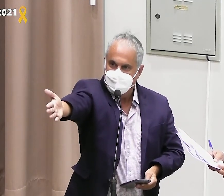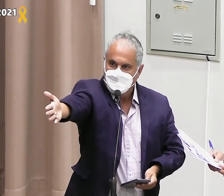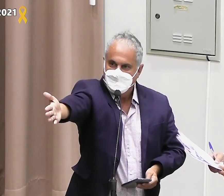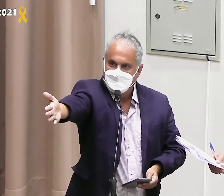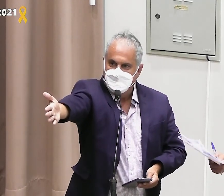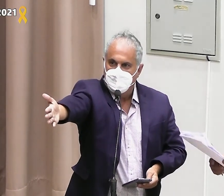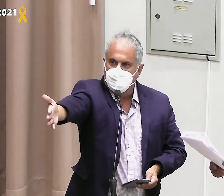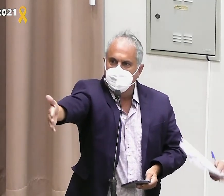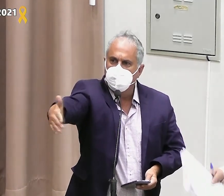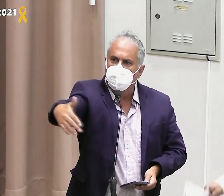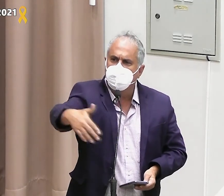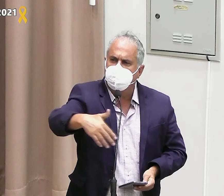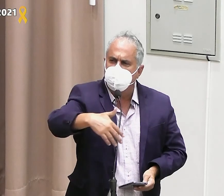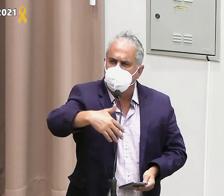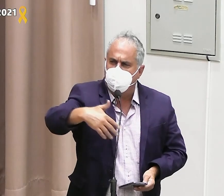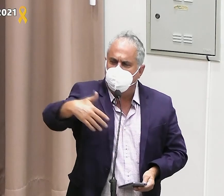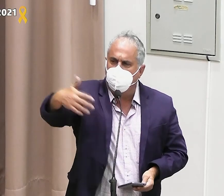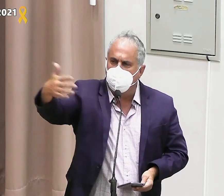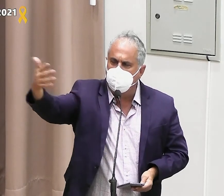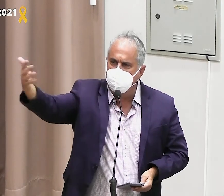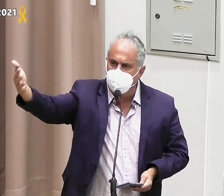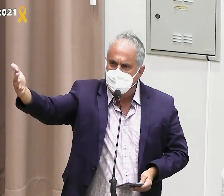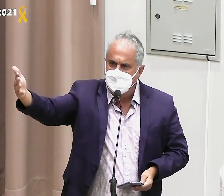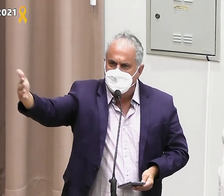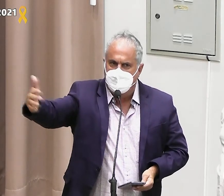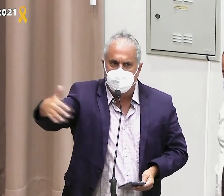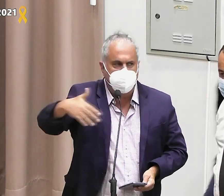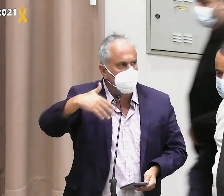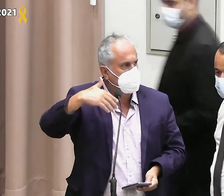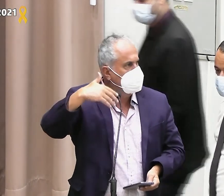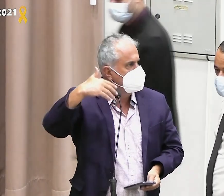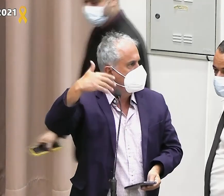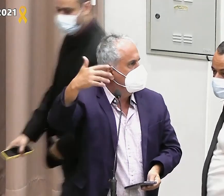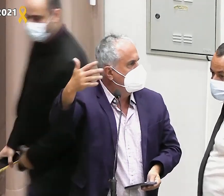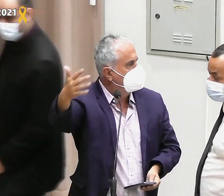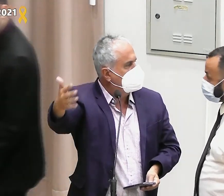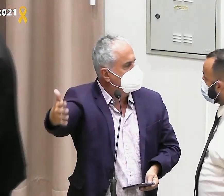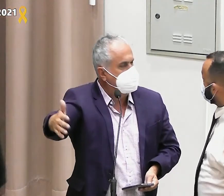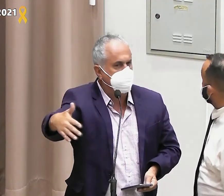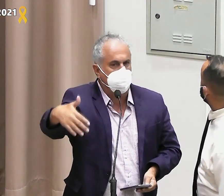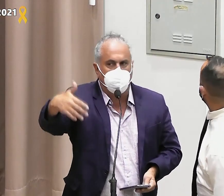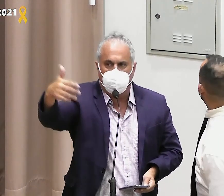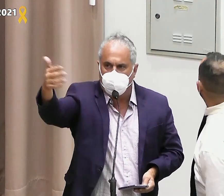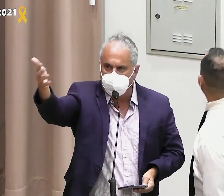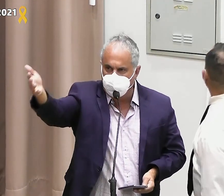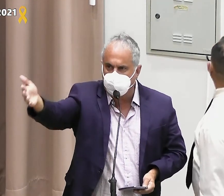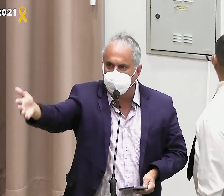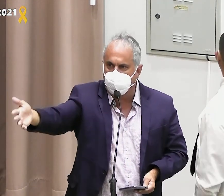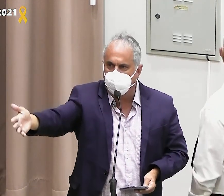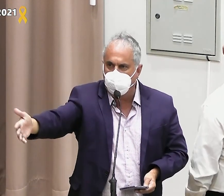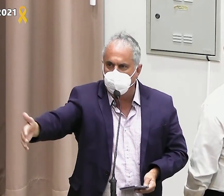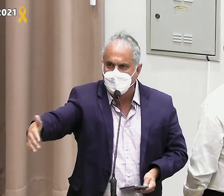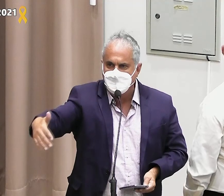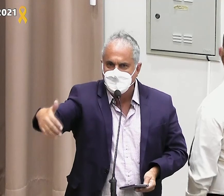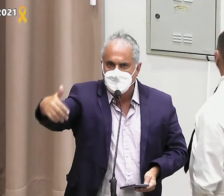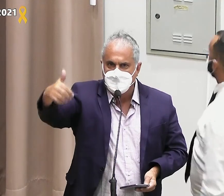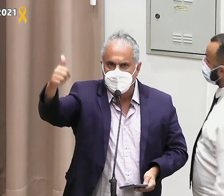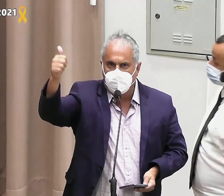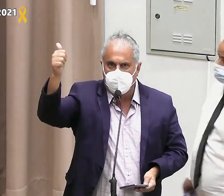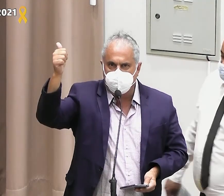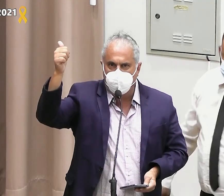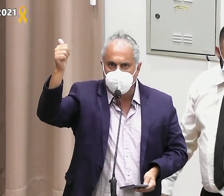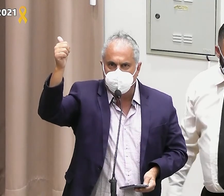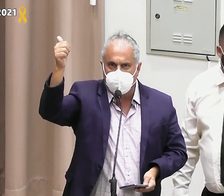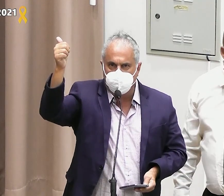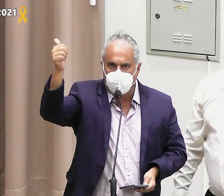né? E todos os estagiários passaram por aqui, graças a Deus já conseguimos recolocá-las no mercado de trabalho.